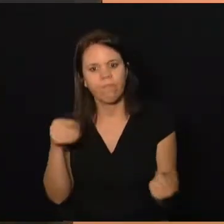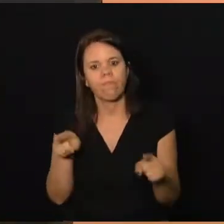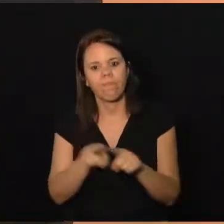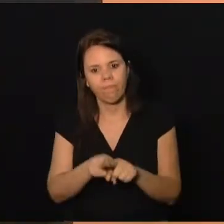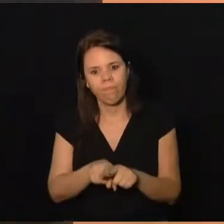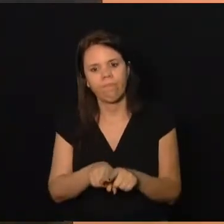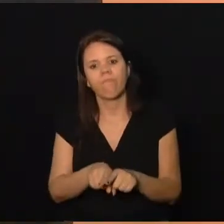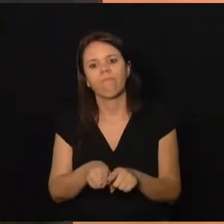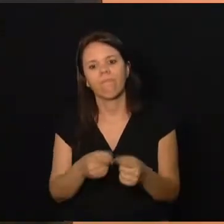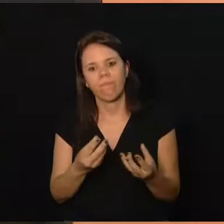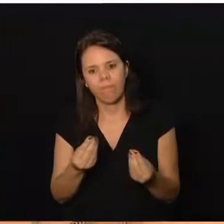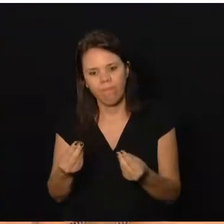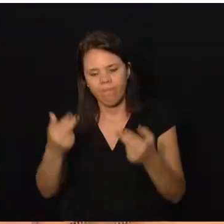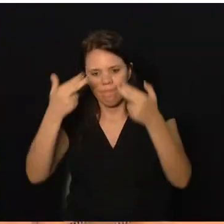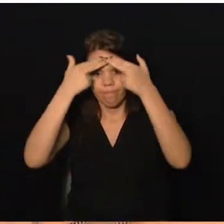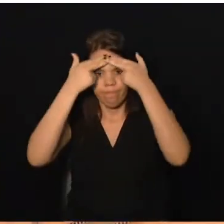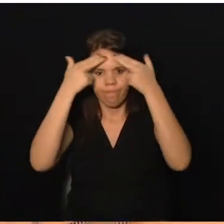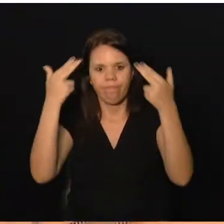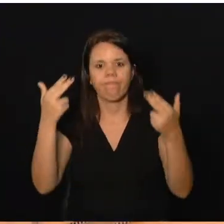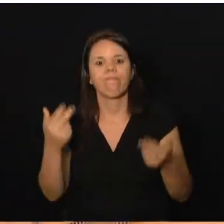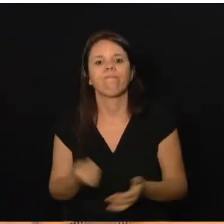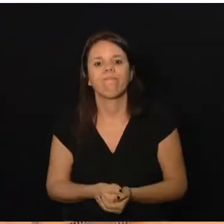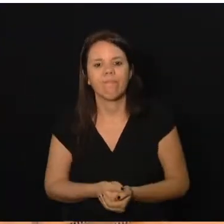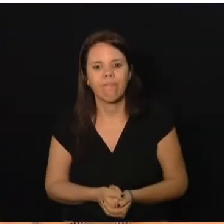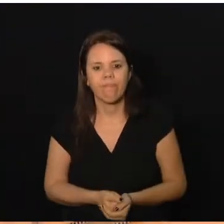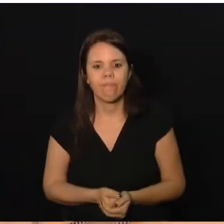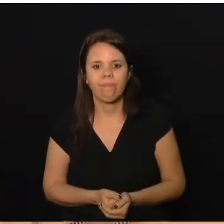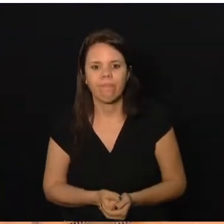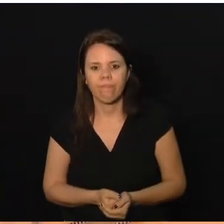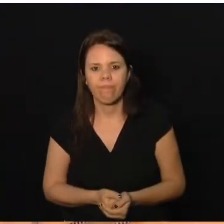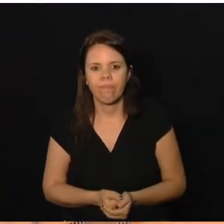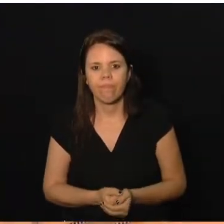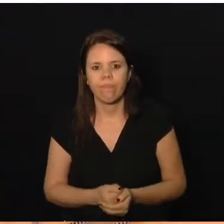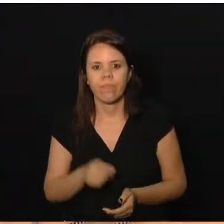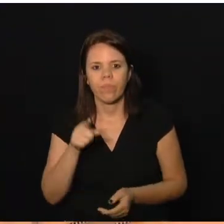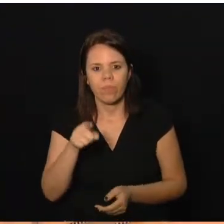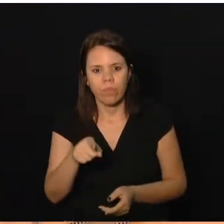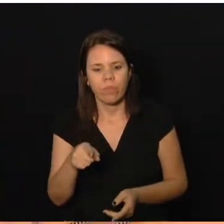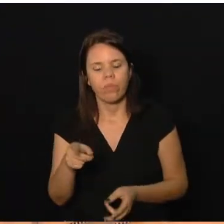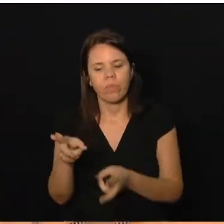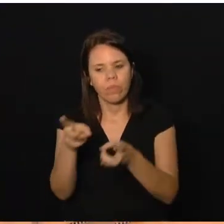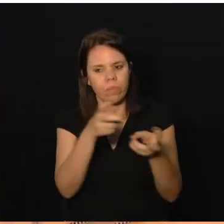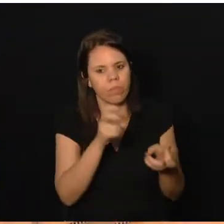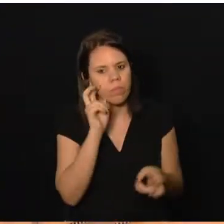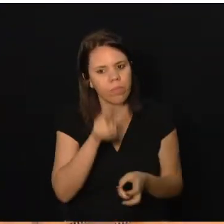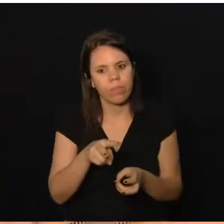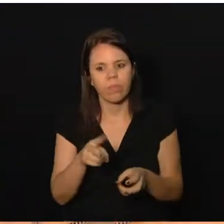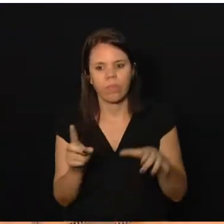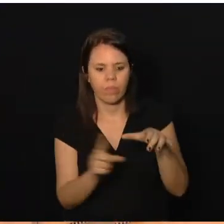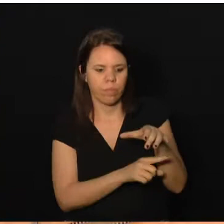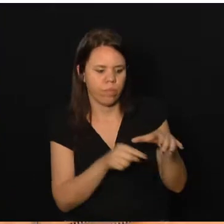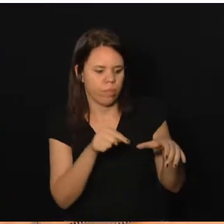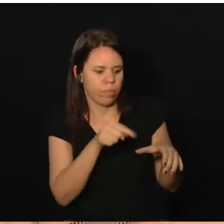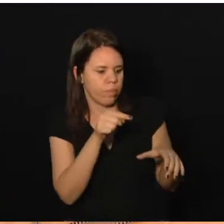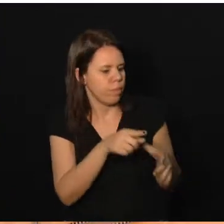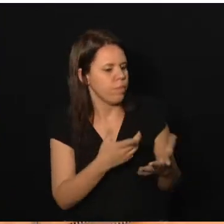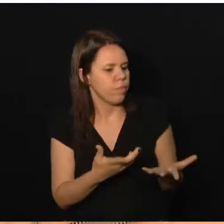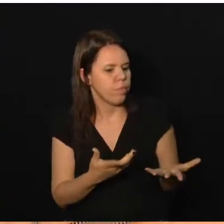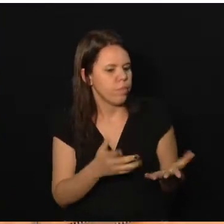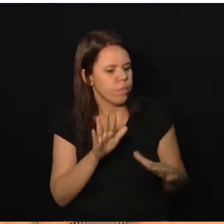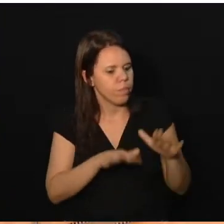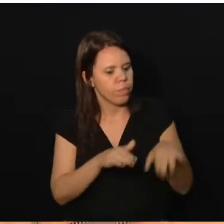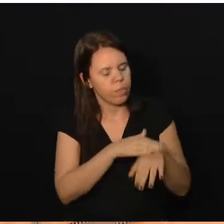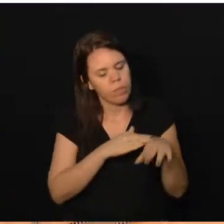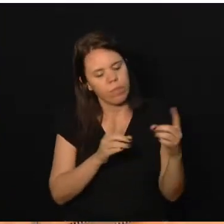muito traumatizados, vamos dizer assim. E quando a gente vê muito isso no consultório, né? Muitas vezes vou conversar